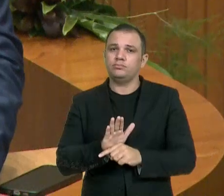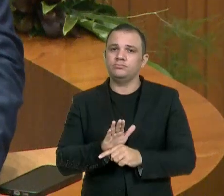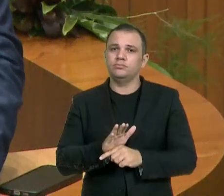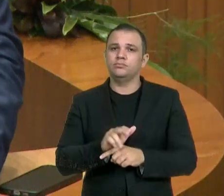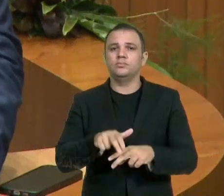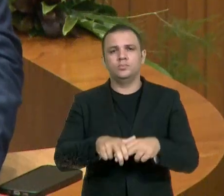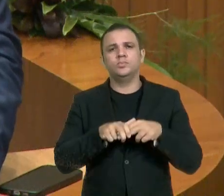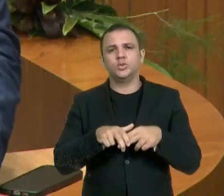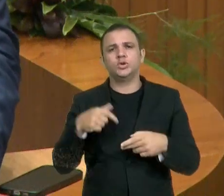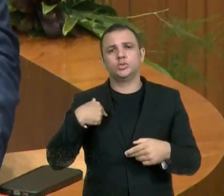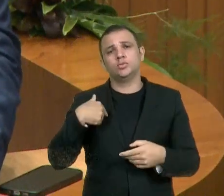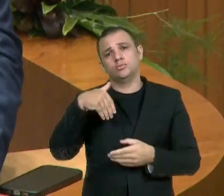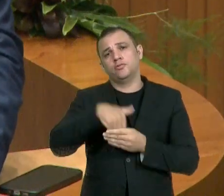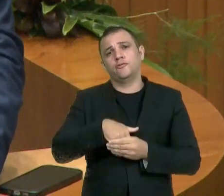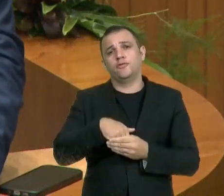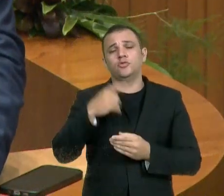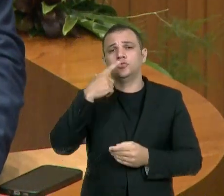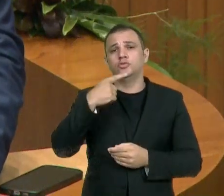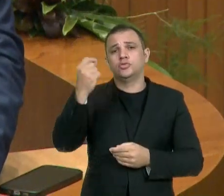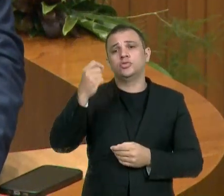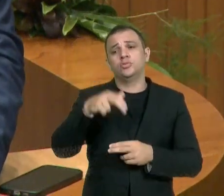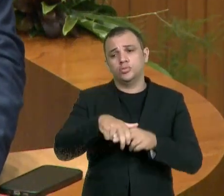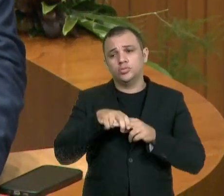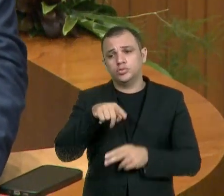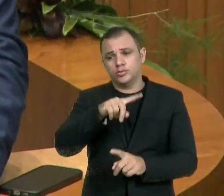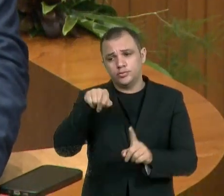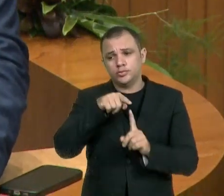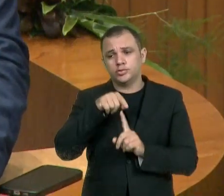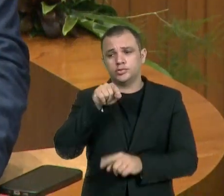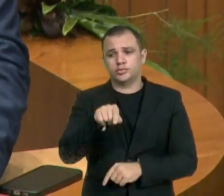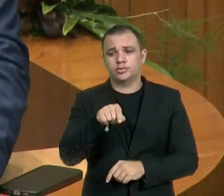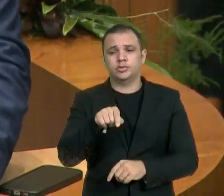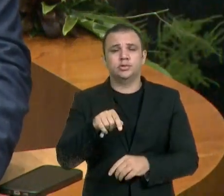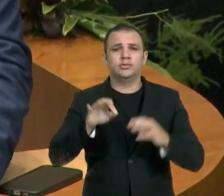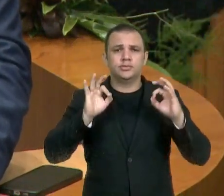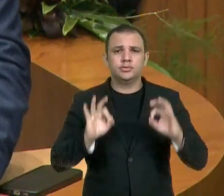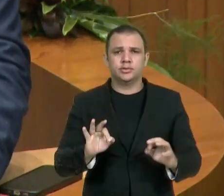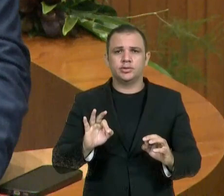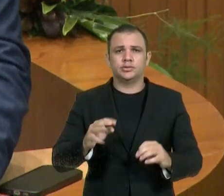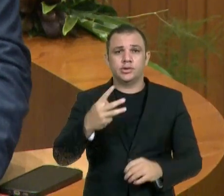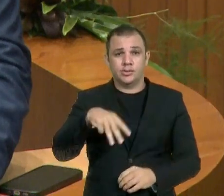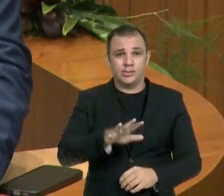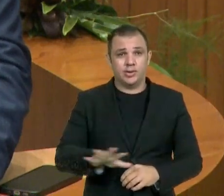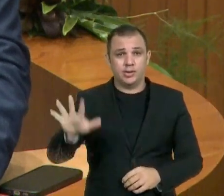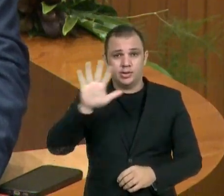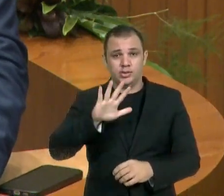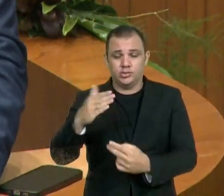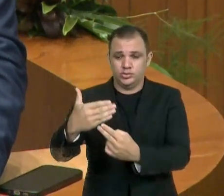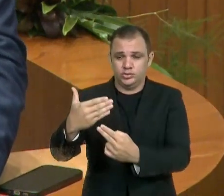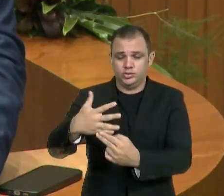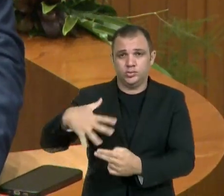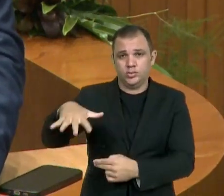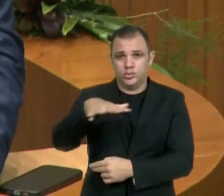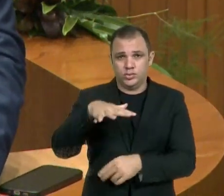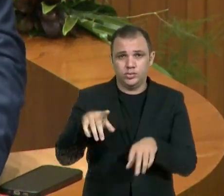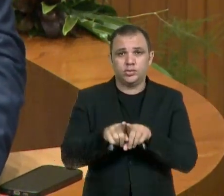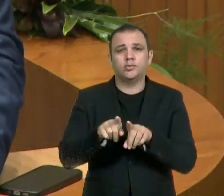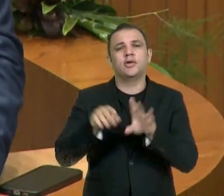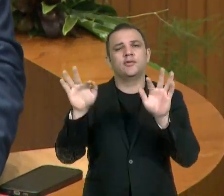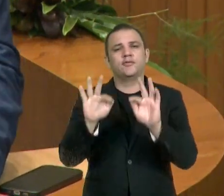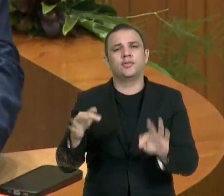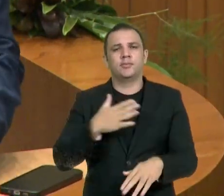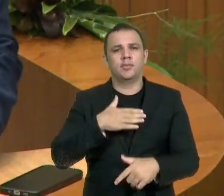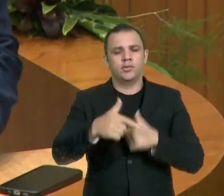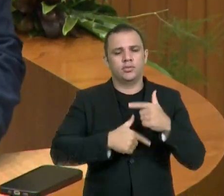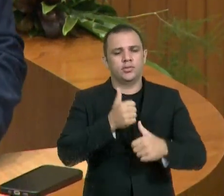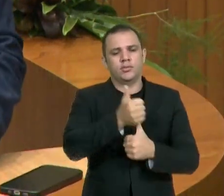que eu fui eleito. E eu tenho certeza que os maranhenses e os timonenses estarão felizes com o nosso trabalho durante os 4 anos